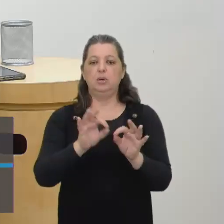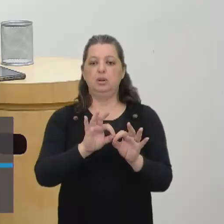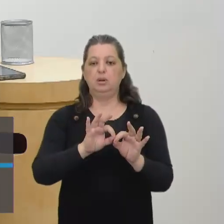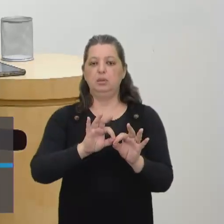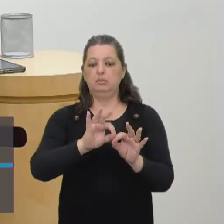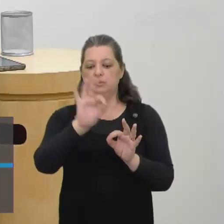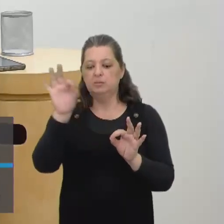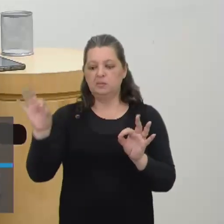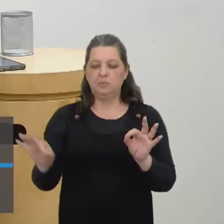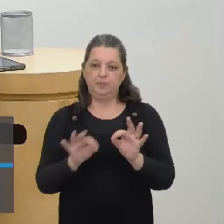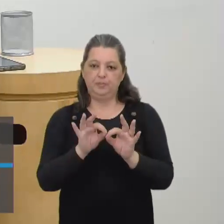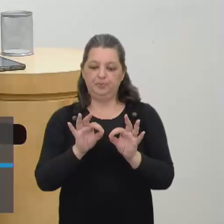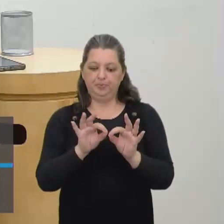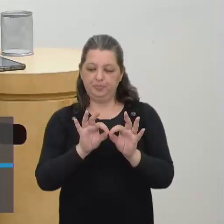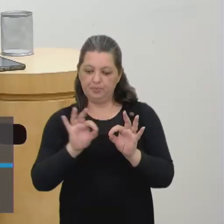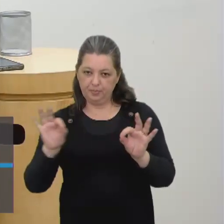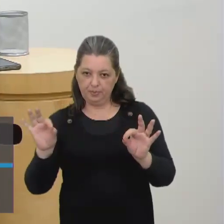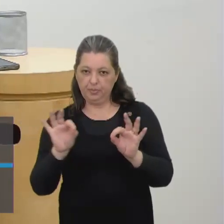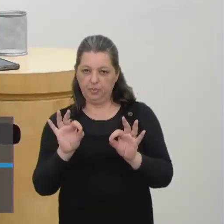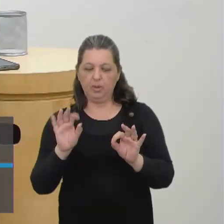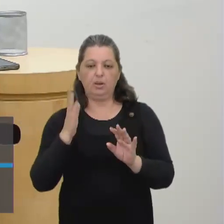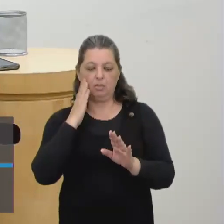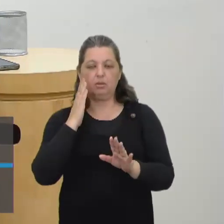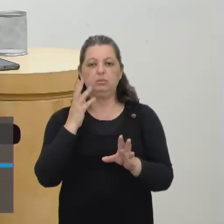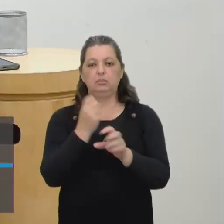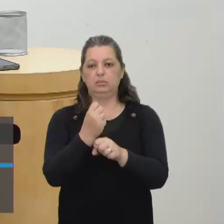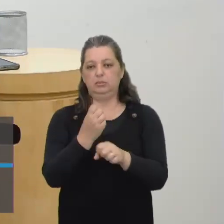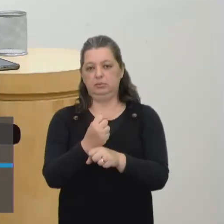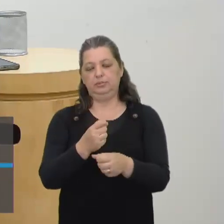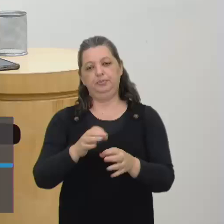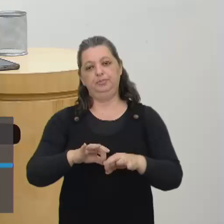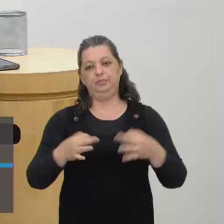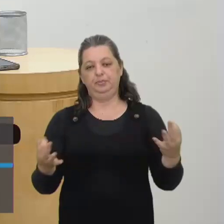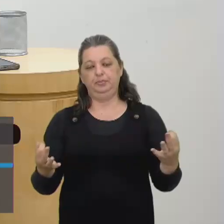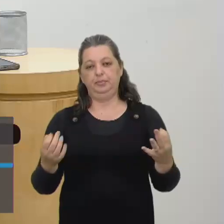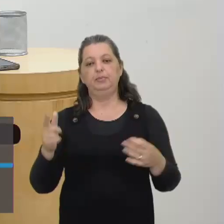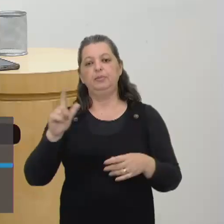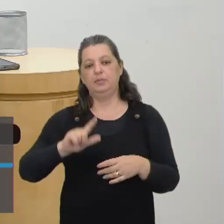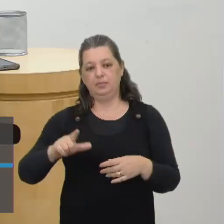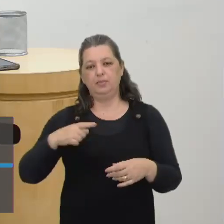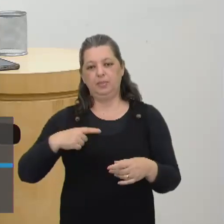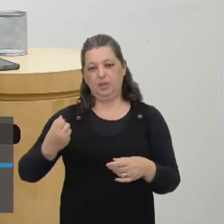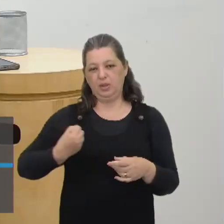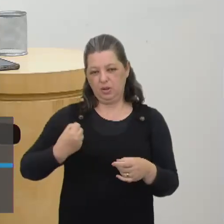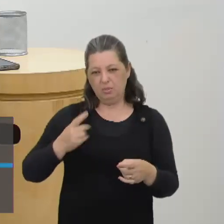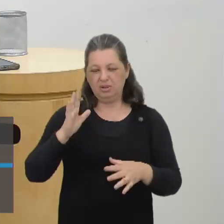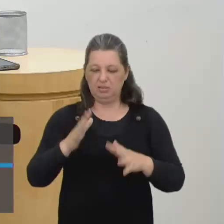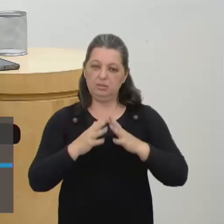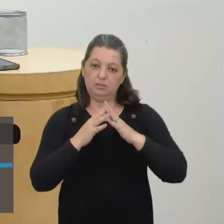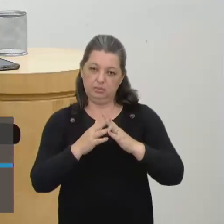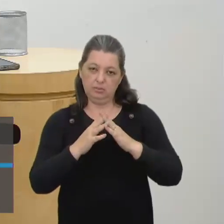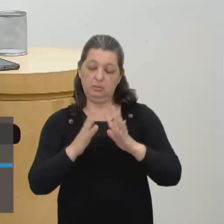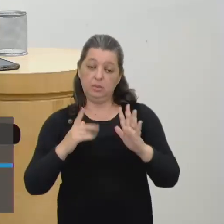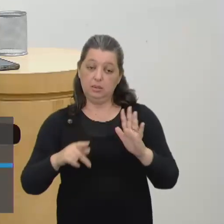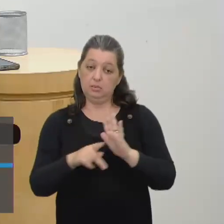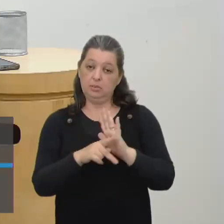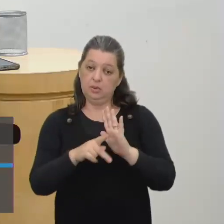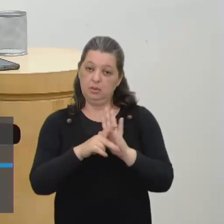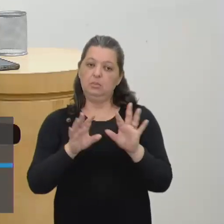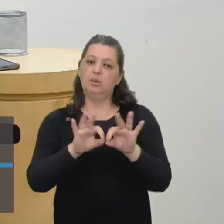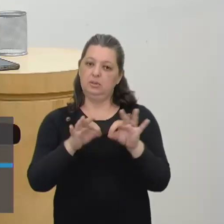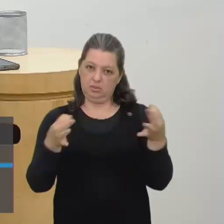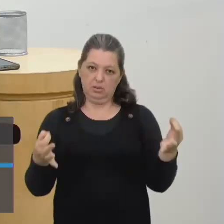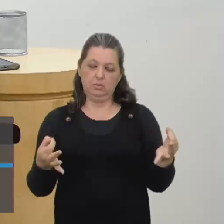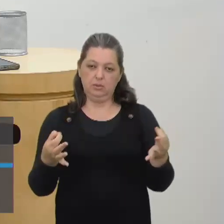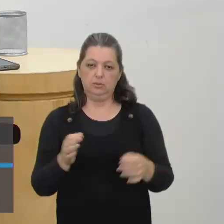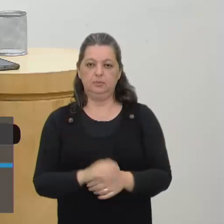quando se calcula comprimento, que é só usar na fórmula e fazer a conta, que é simples. Mas, claro, tem uns numerozinhos aí meio complicadinho, mas a essência da conta é simples,